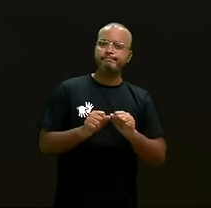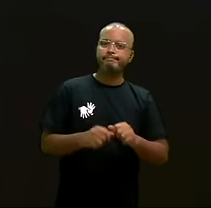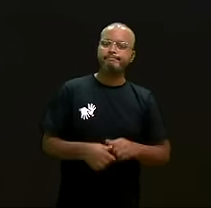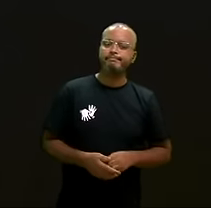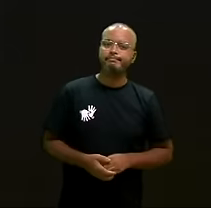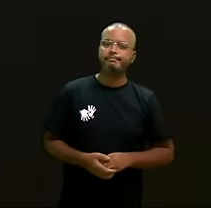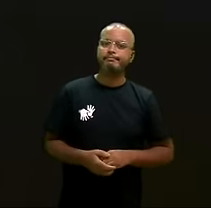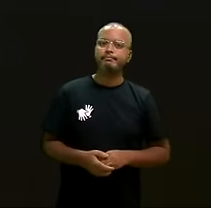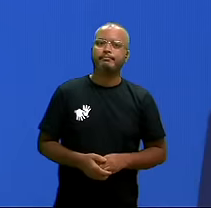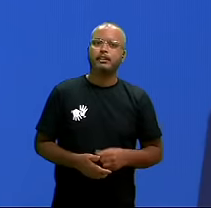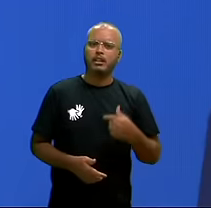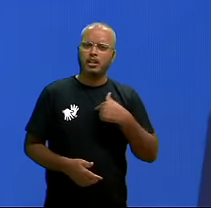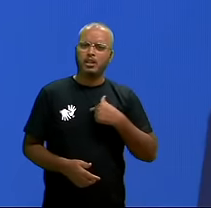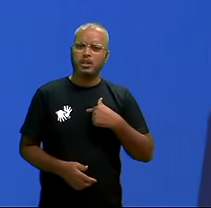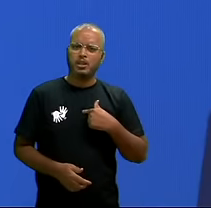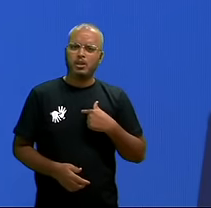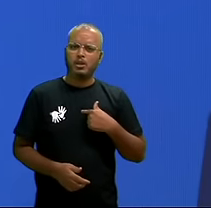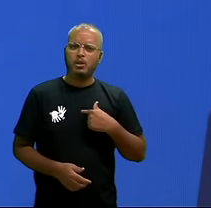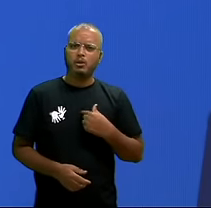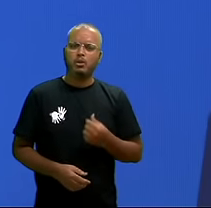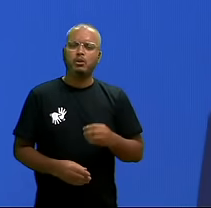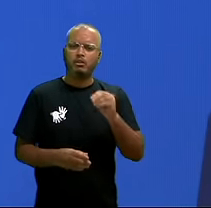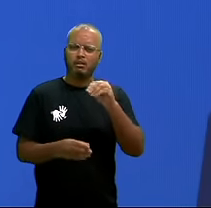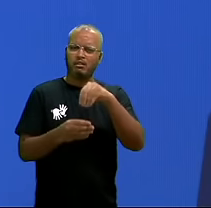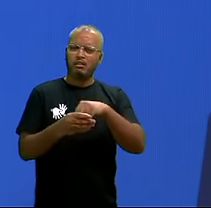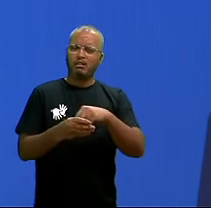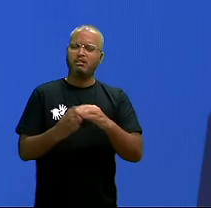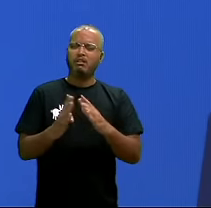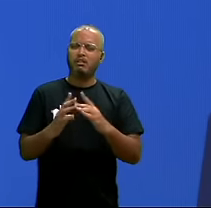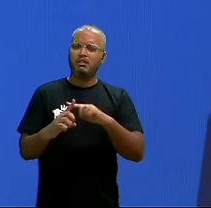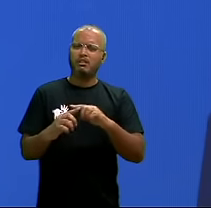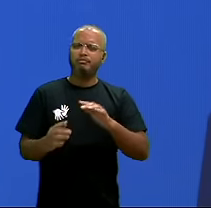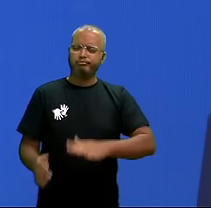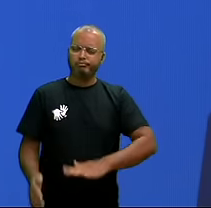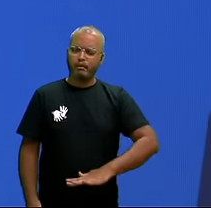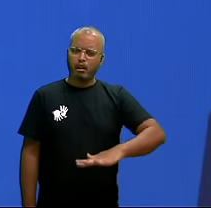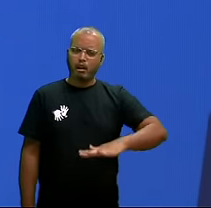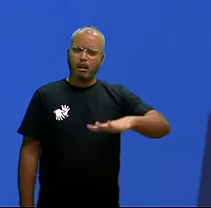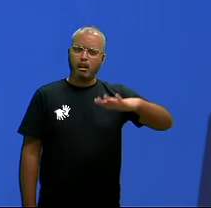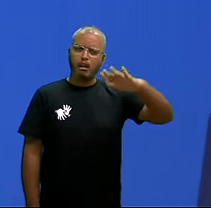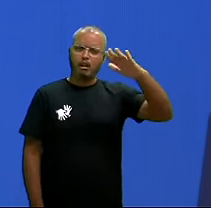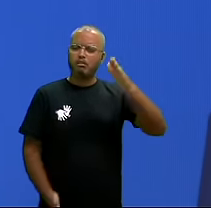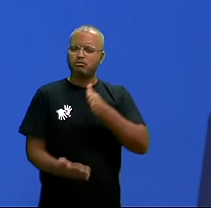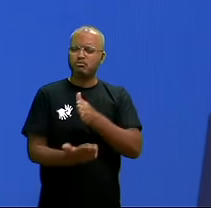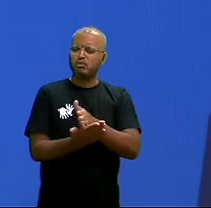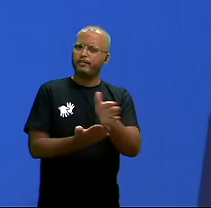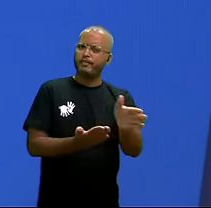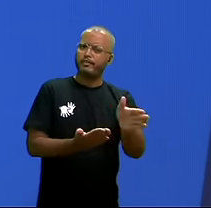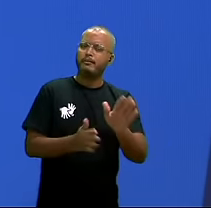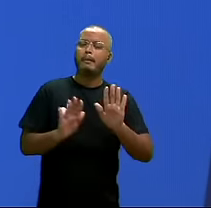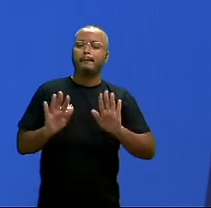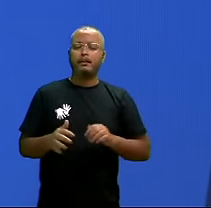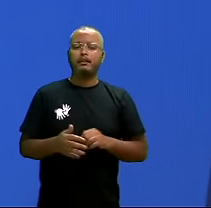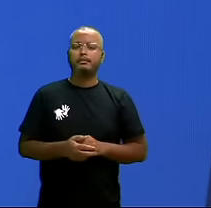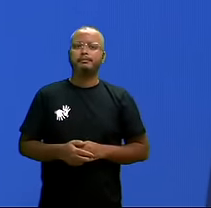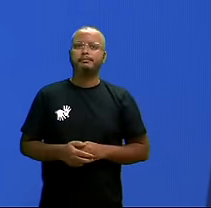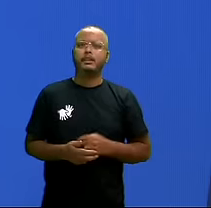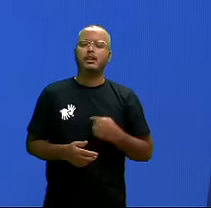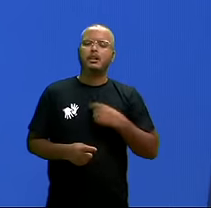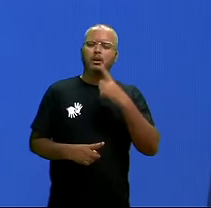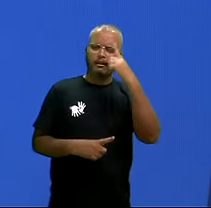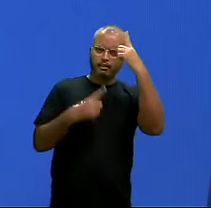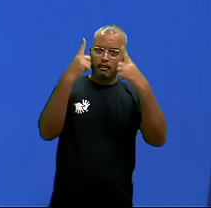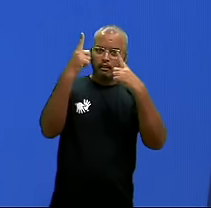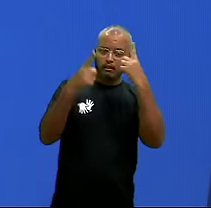Eu fui criado na igreja, nunca desviei. E eu tinha, eu não sei se só eu que tinha essa ideia, mas eu acho que muita gente também tem isso. Eu achava assim, um